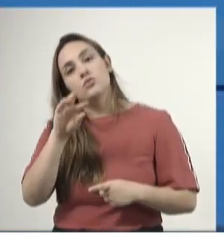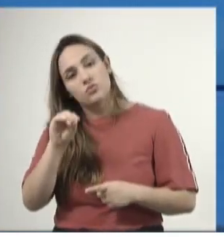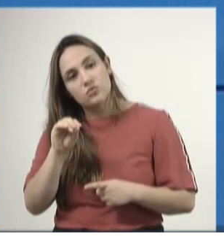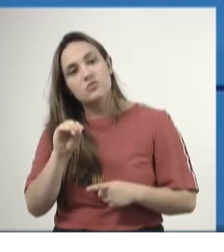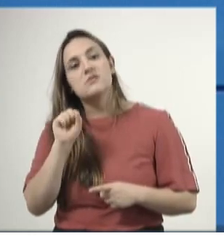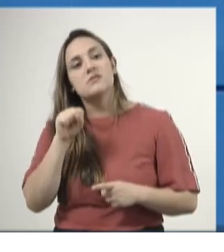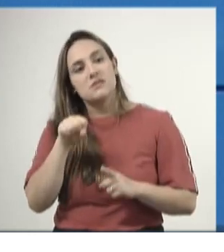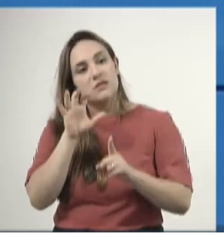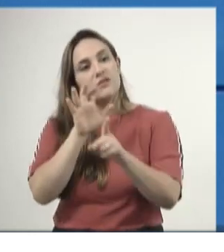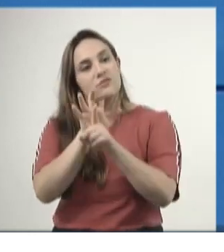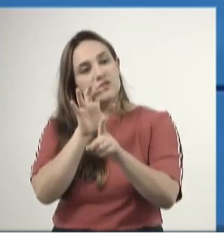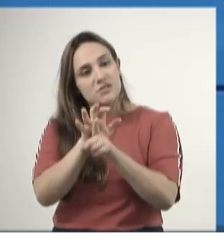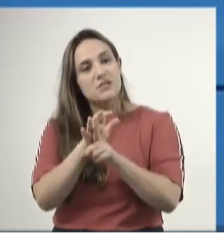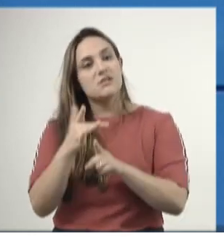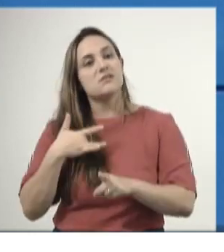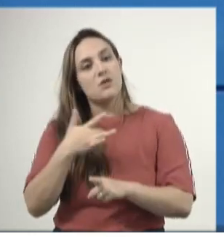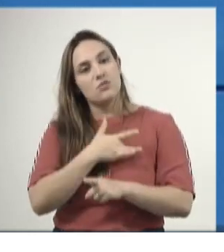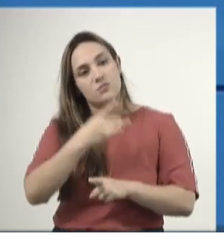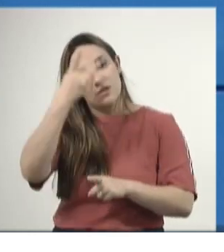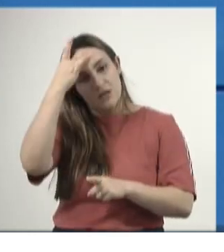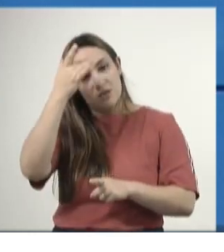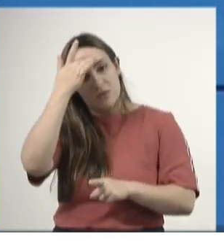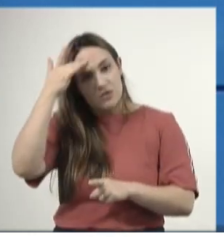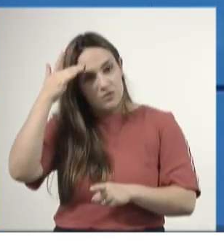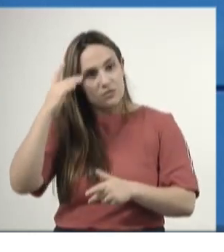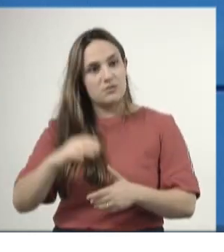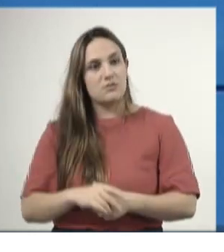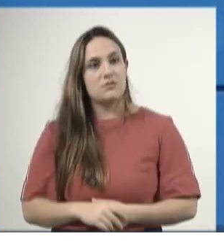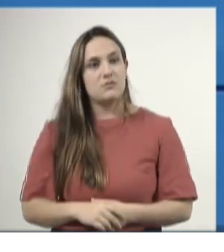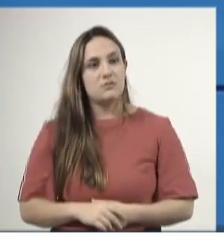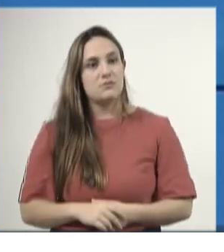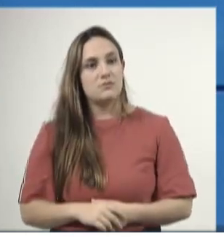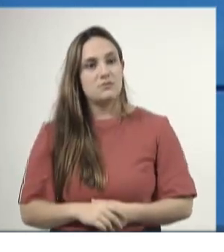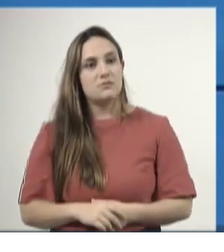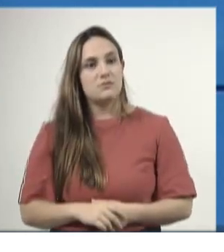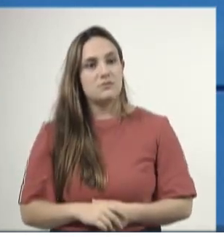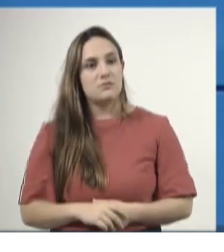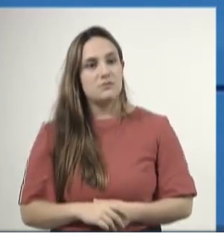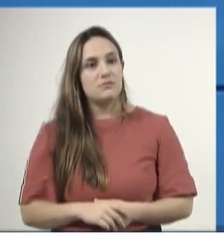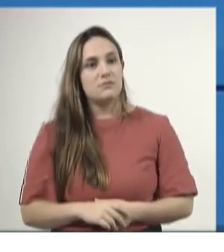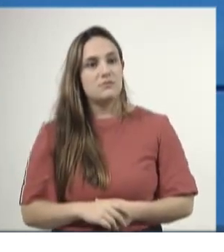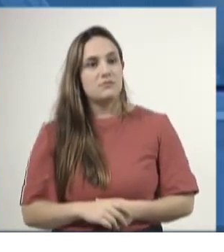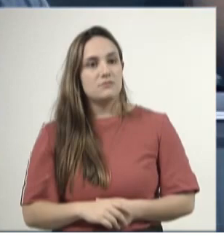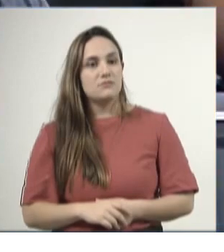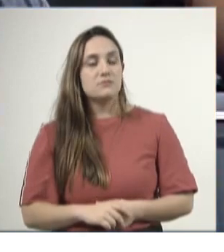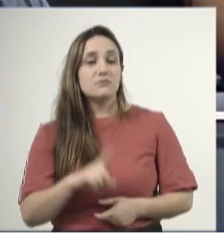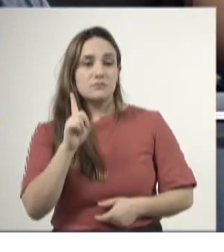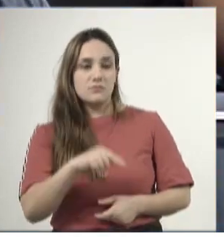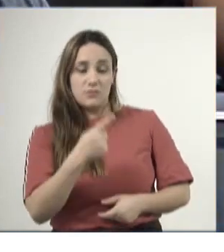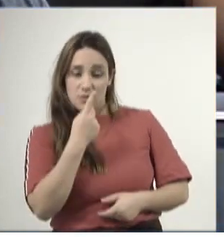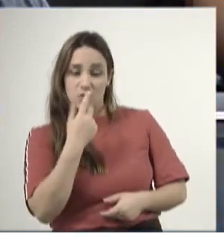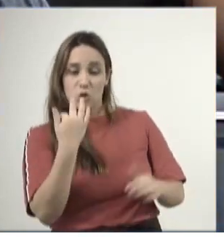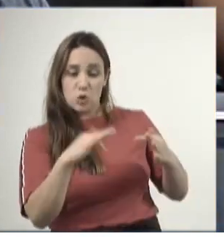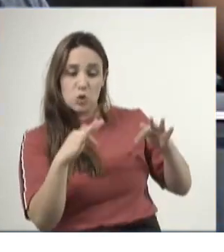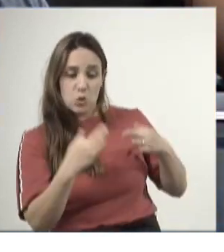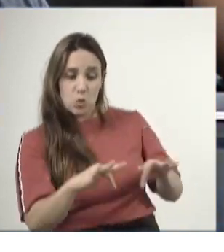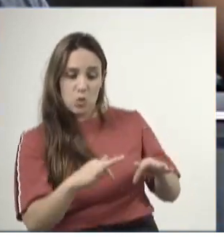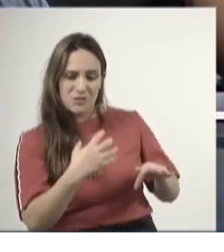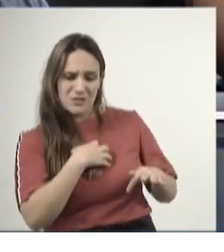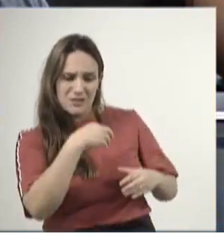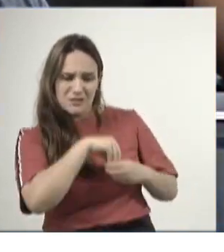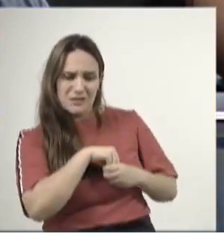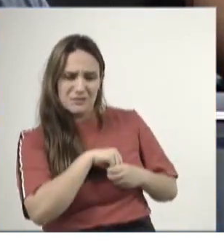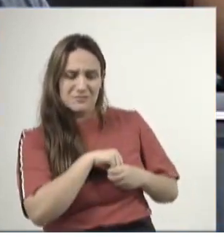saúde mental de alguém. Lembrando que a dor que nós estamos falando, a dor